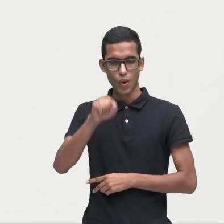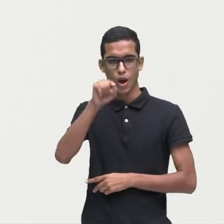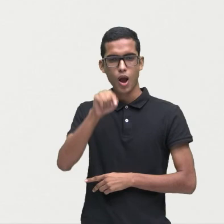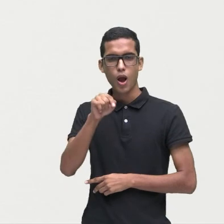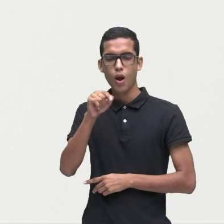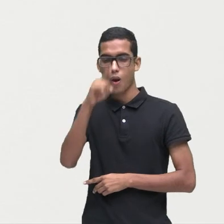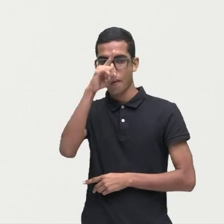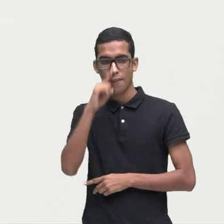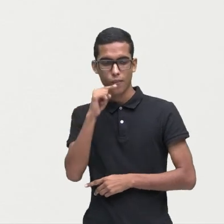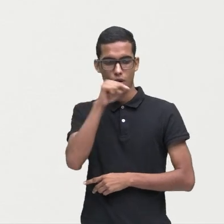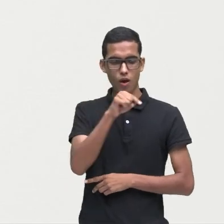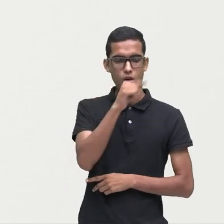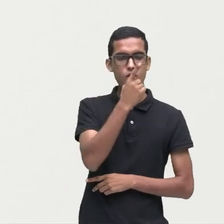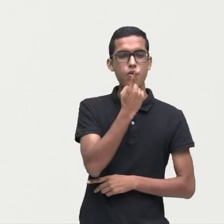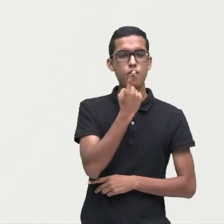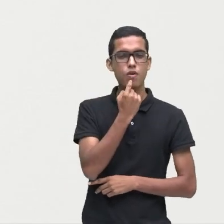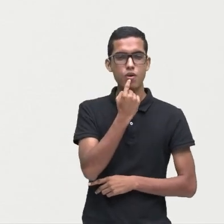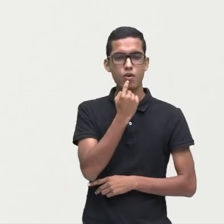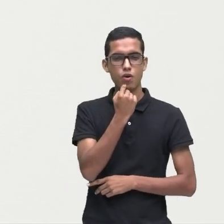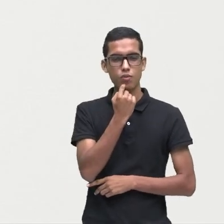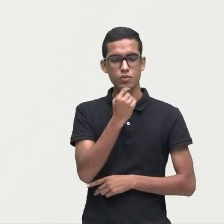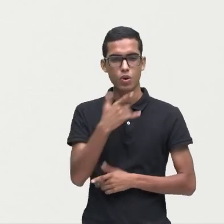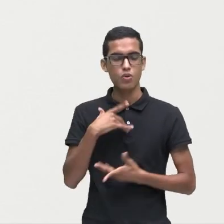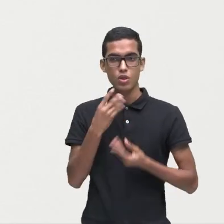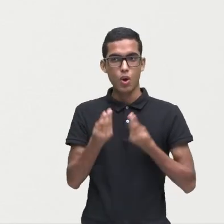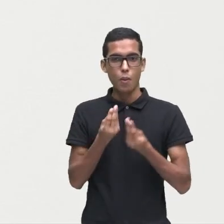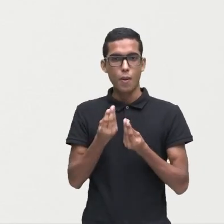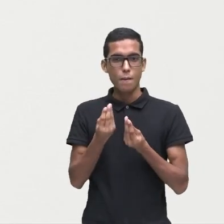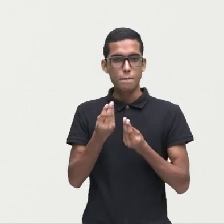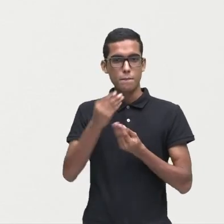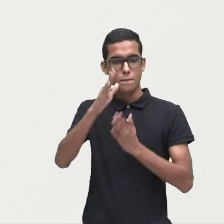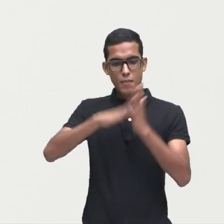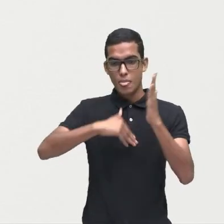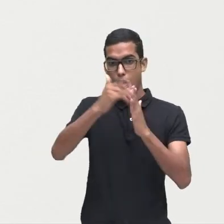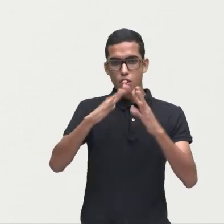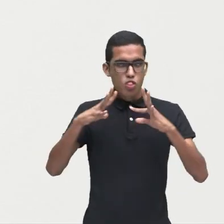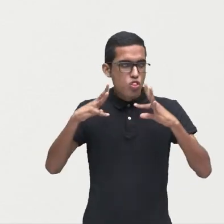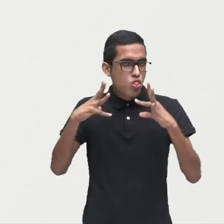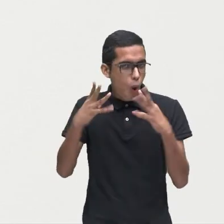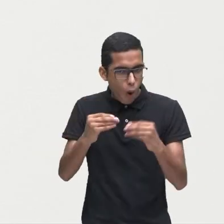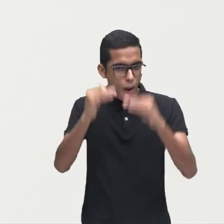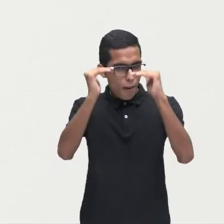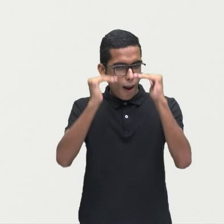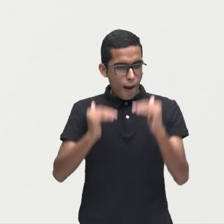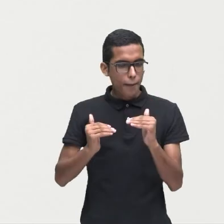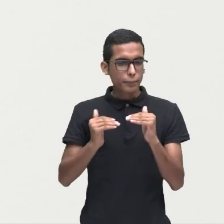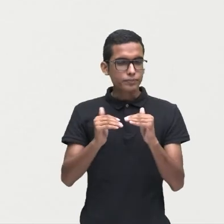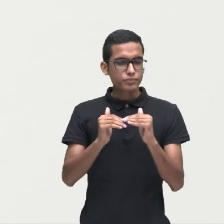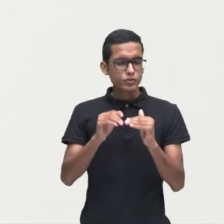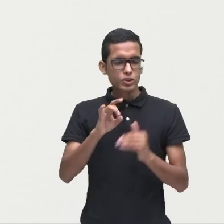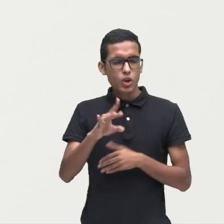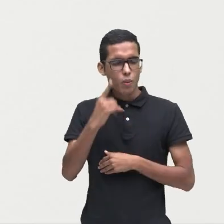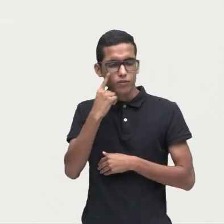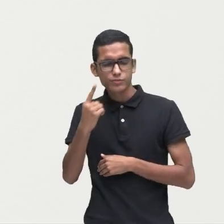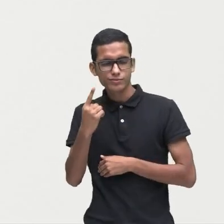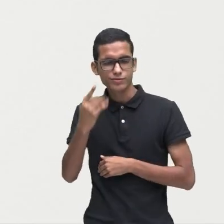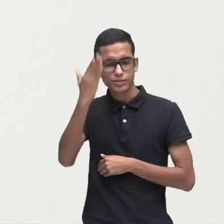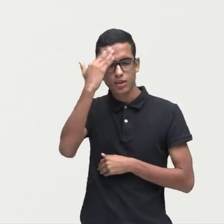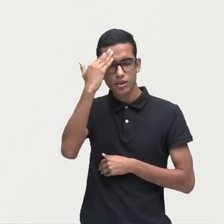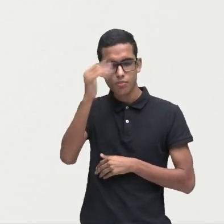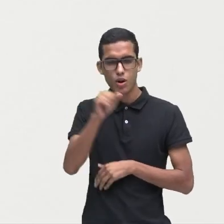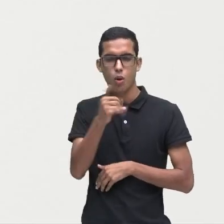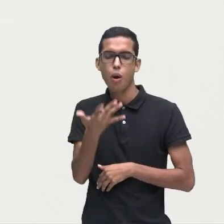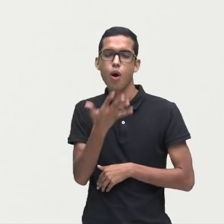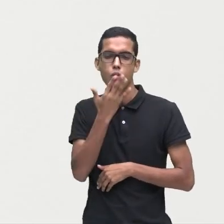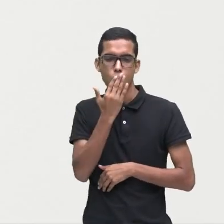Como não dá para pintar toda a nossa pirâmide, então vou deixar essas até aqui para vocês saberem qual é a cor